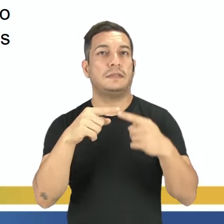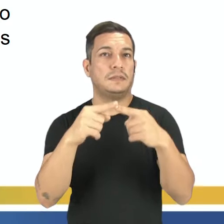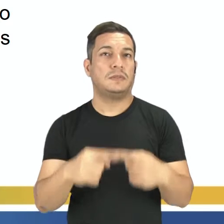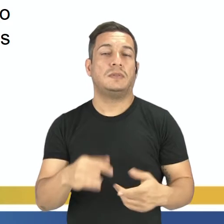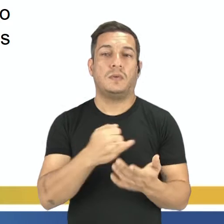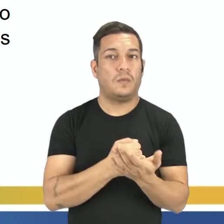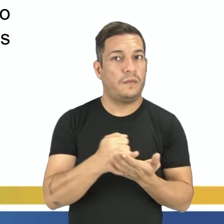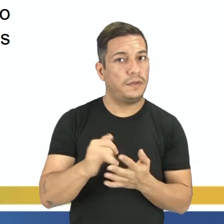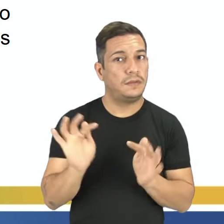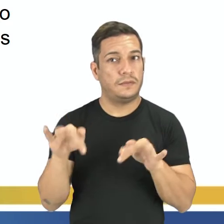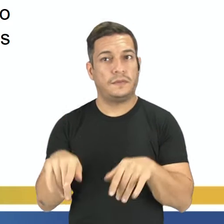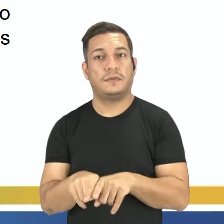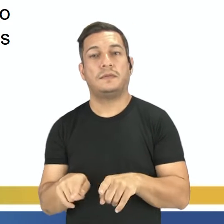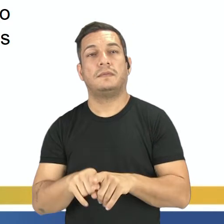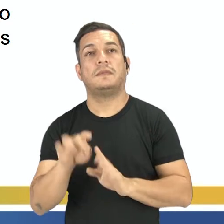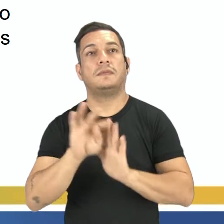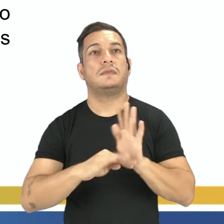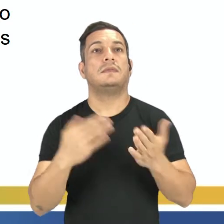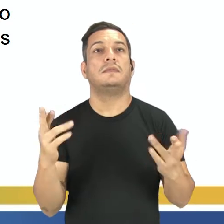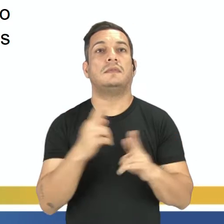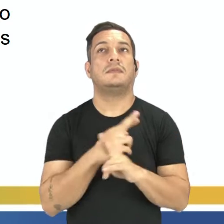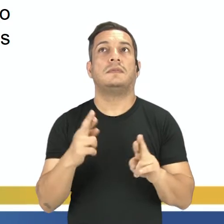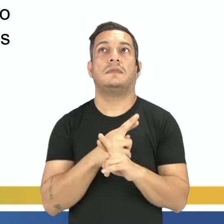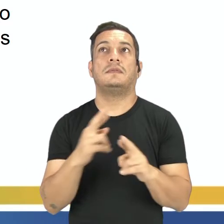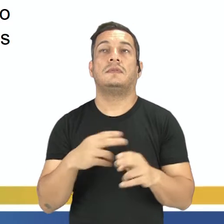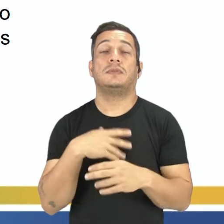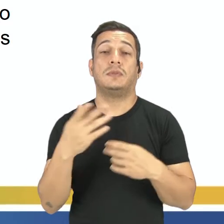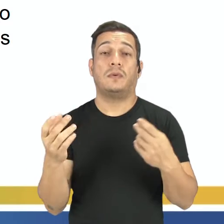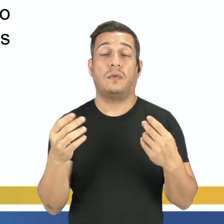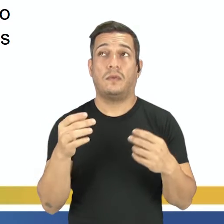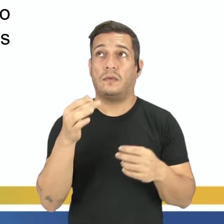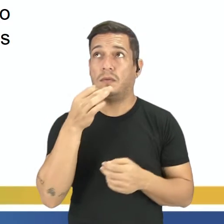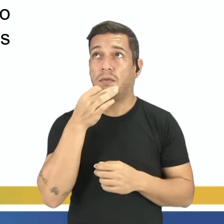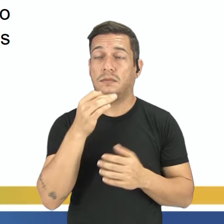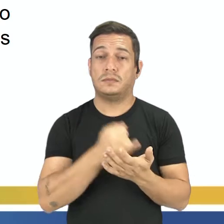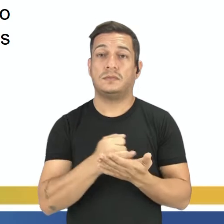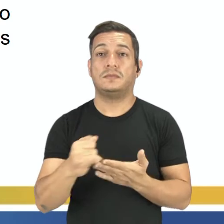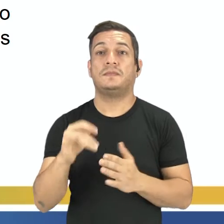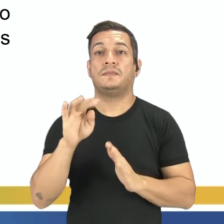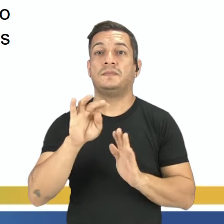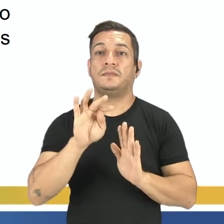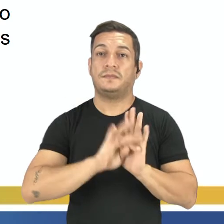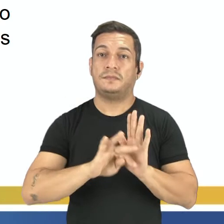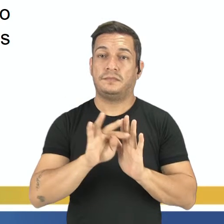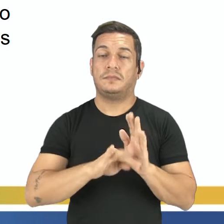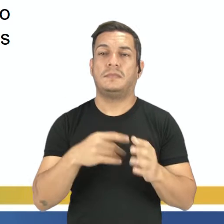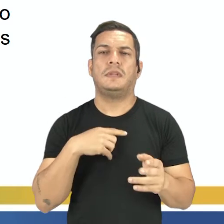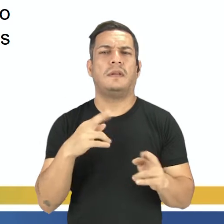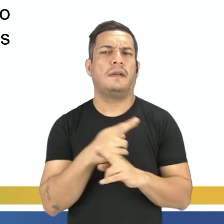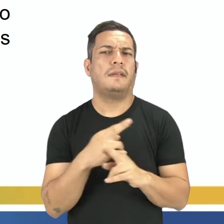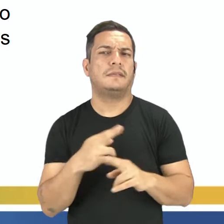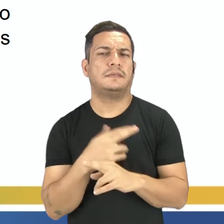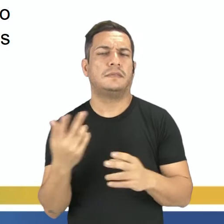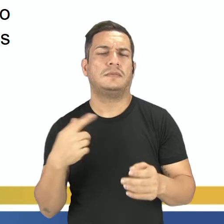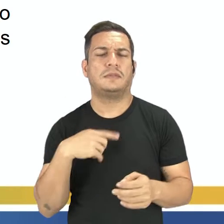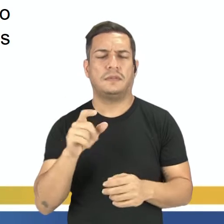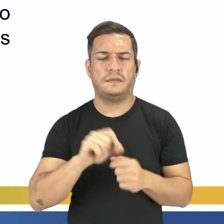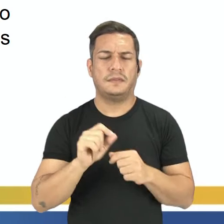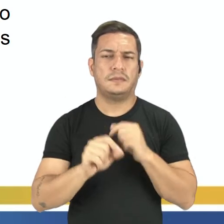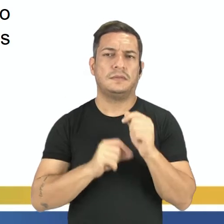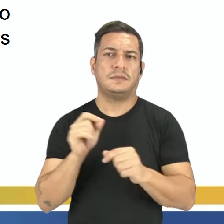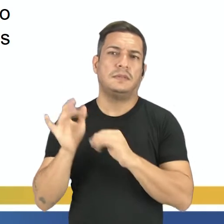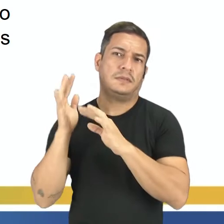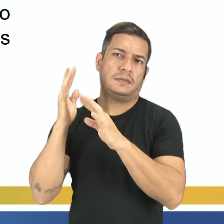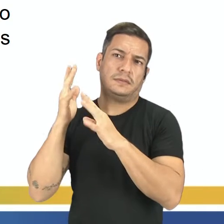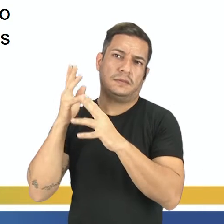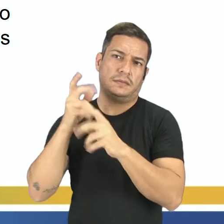entre o início e o fim do texto. Qual é a relação lá da conclusão, da introdução com o início? Será que tem alguma relação? Será que eu estou retomando a